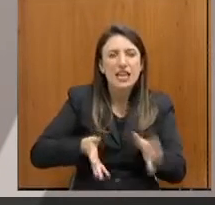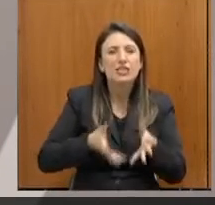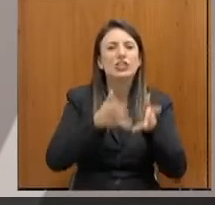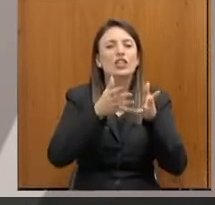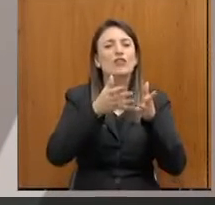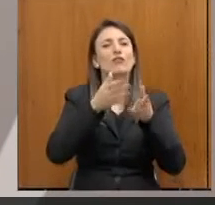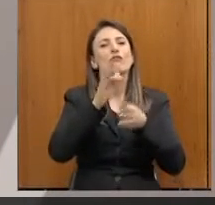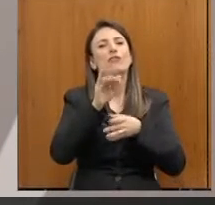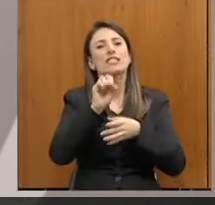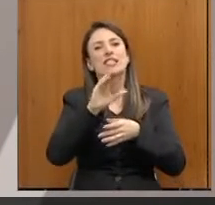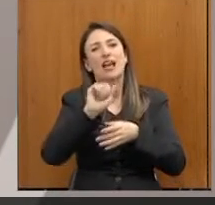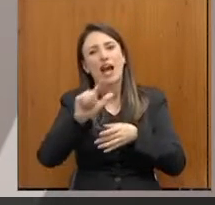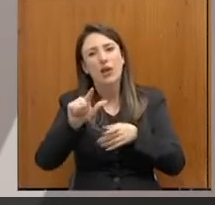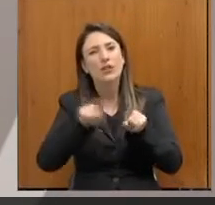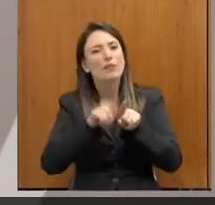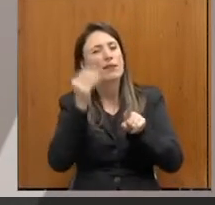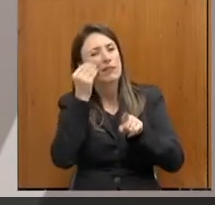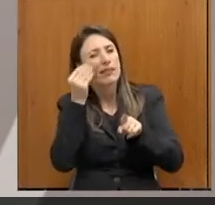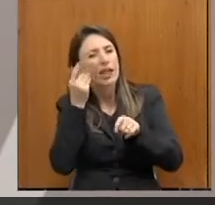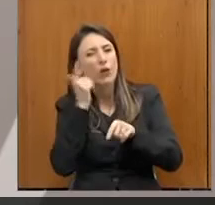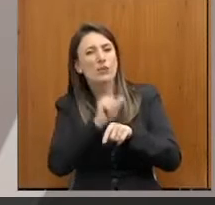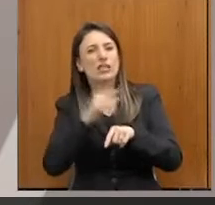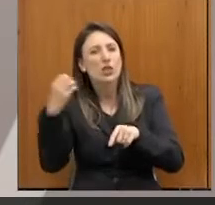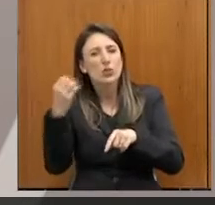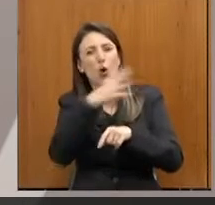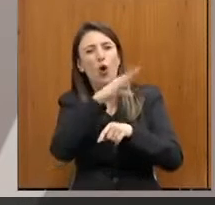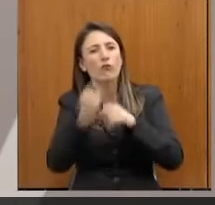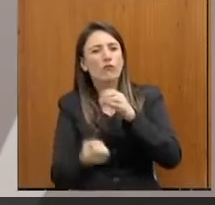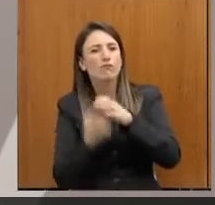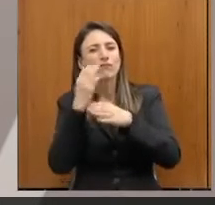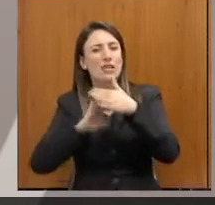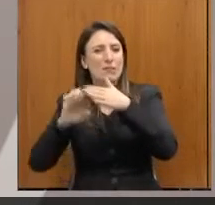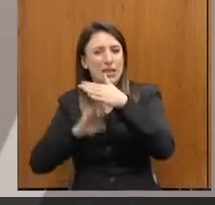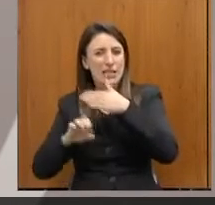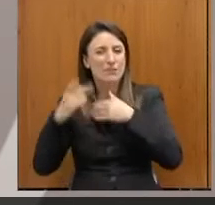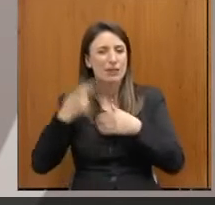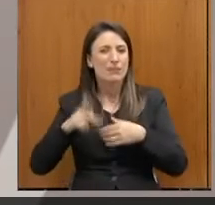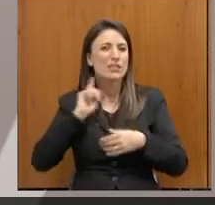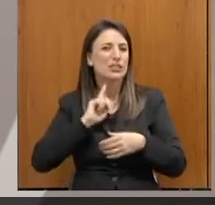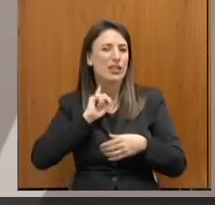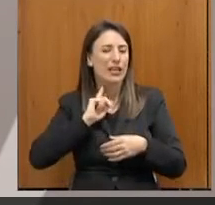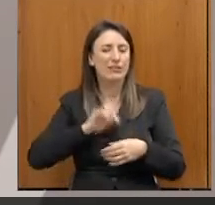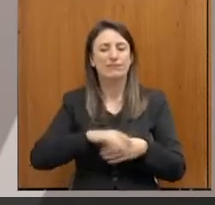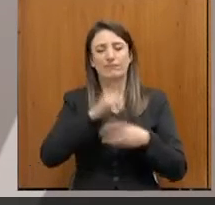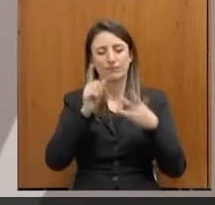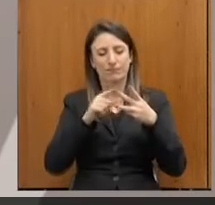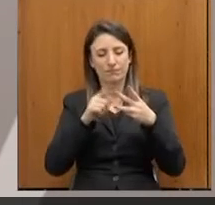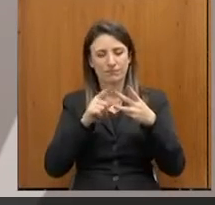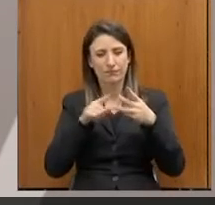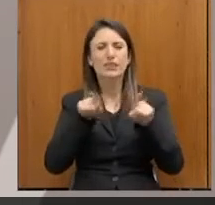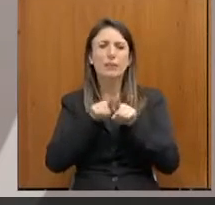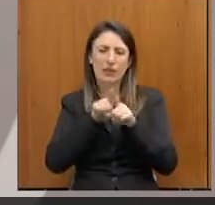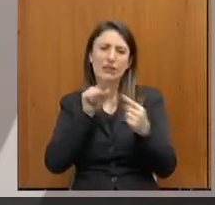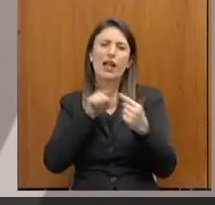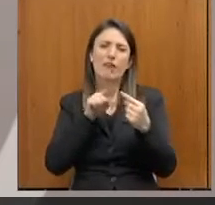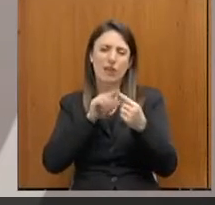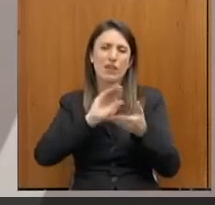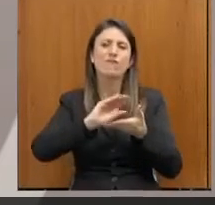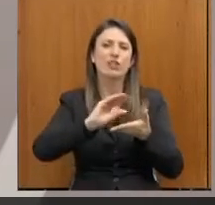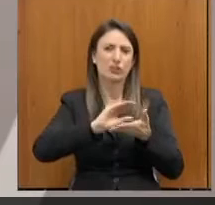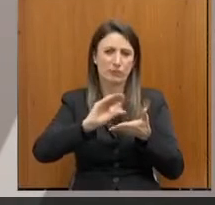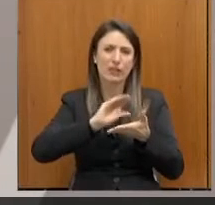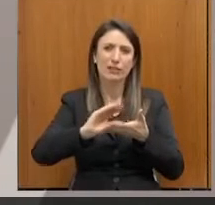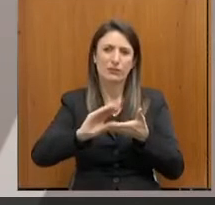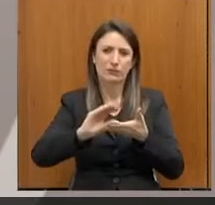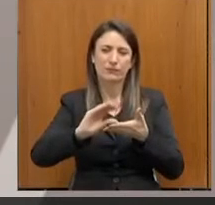e atração de investimentos para Minas Gerais uma segunda temática também diz que respeitam a esses investimentos vindos